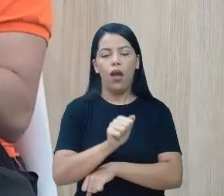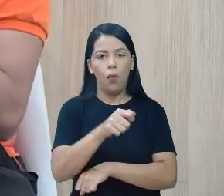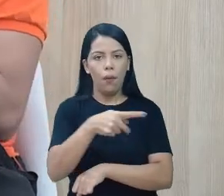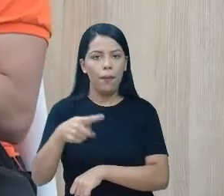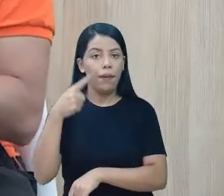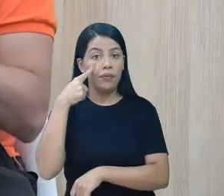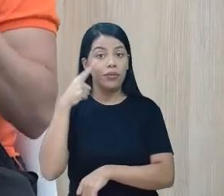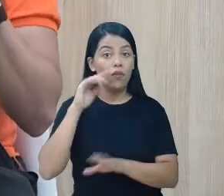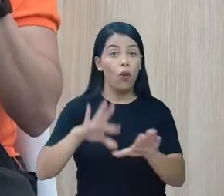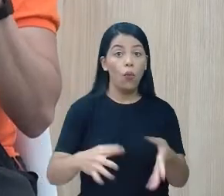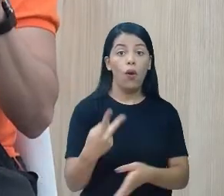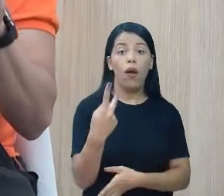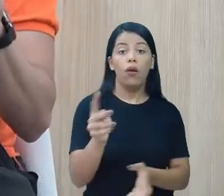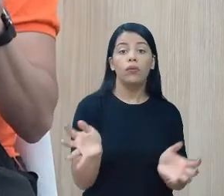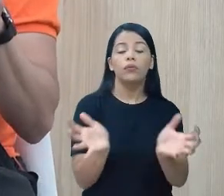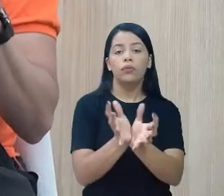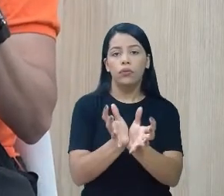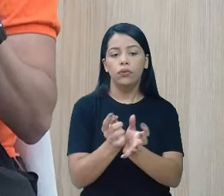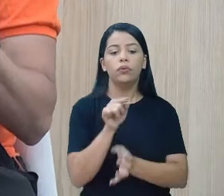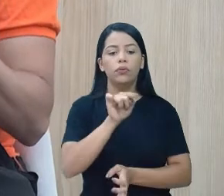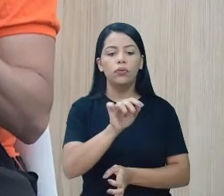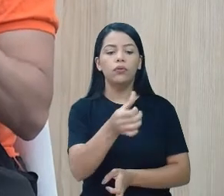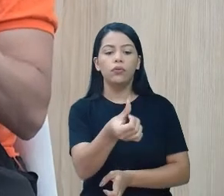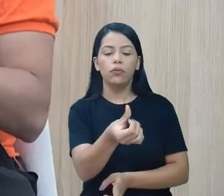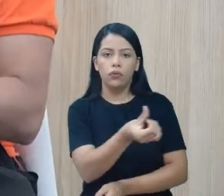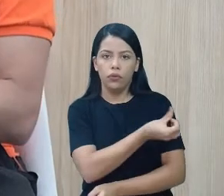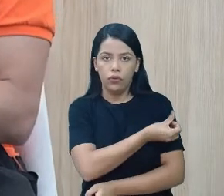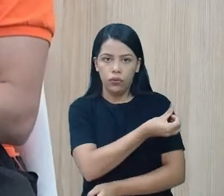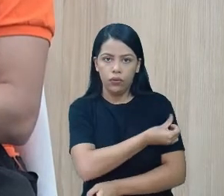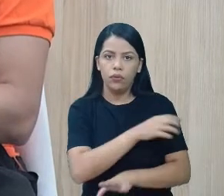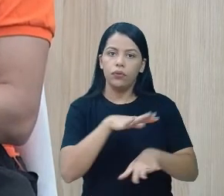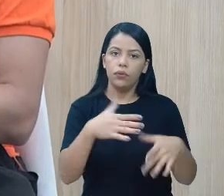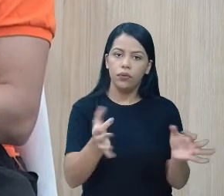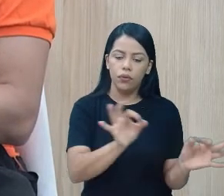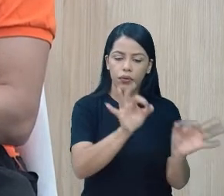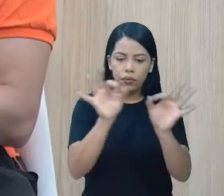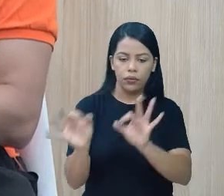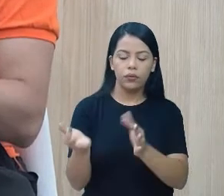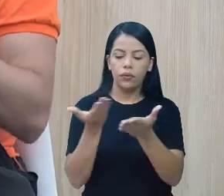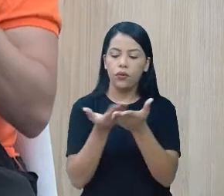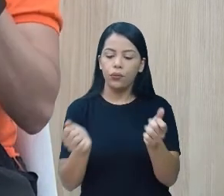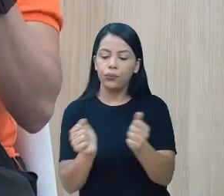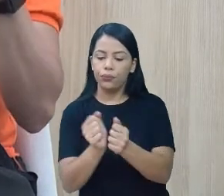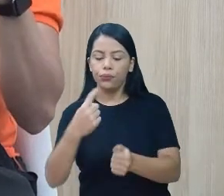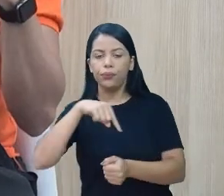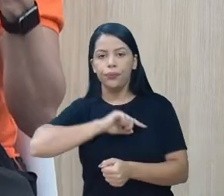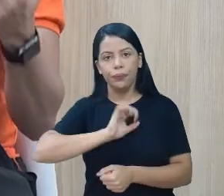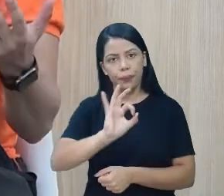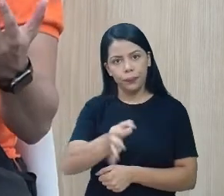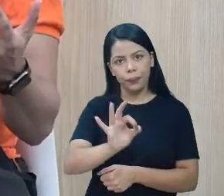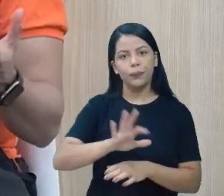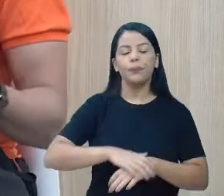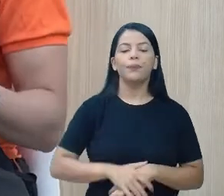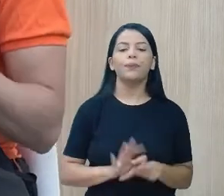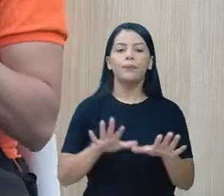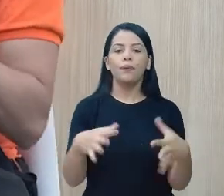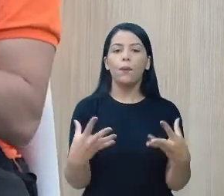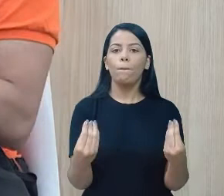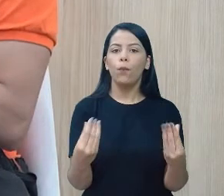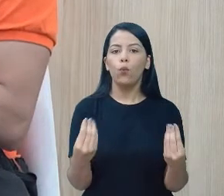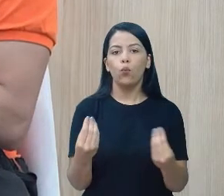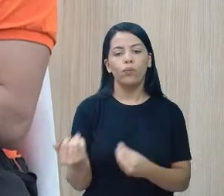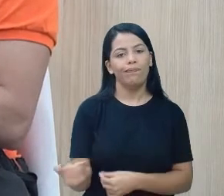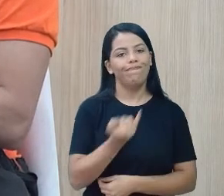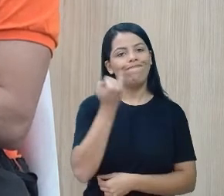sua turma, tá? Clica lá no sexto ano e acompanha as aulas com a gente, tá bom? Então, é bastante importante